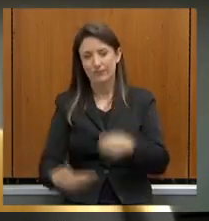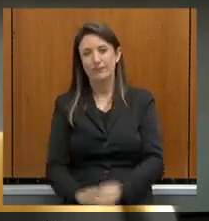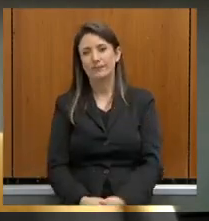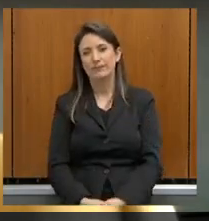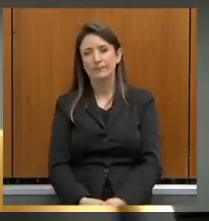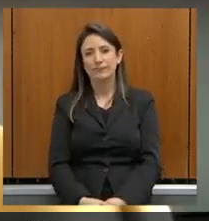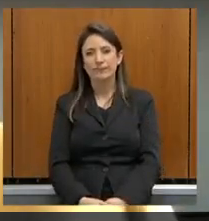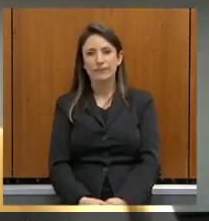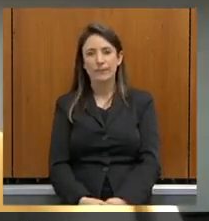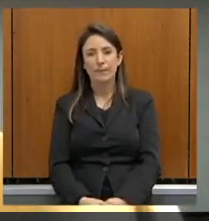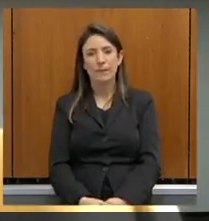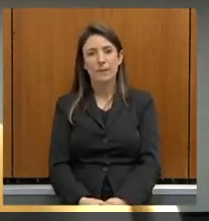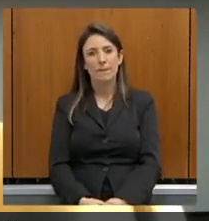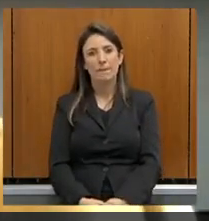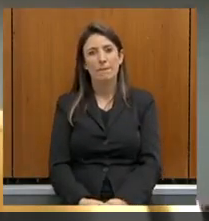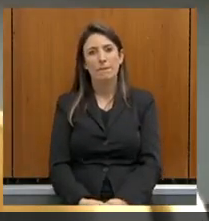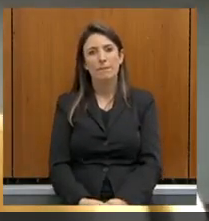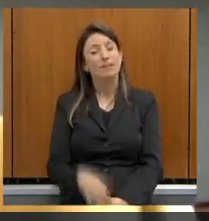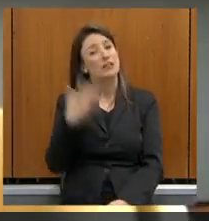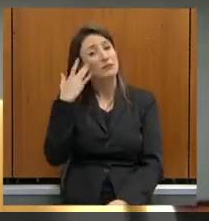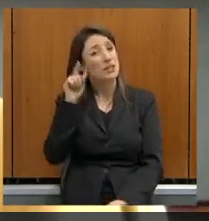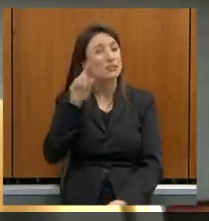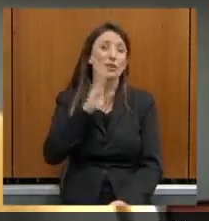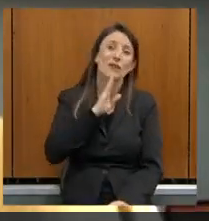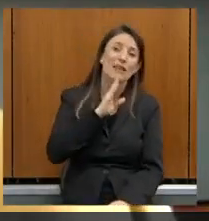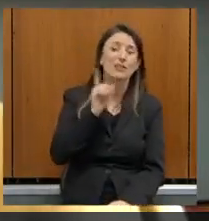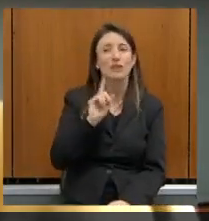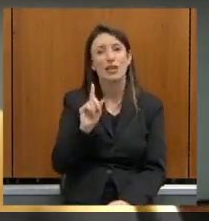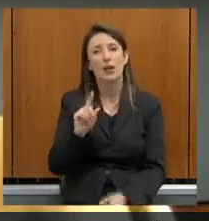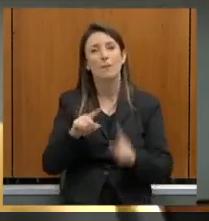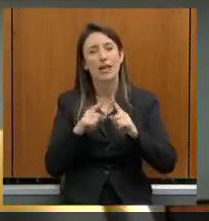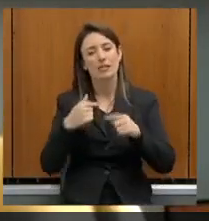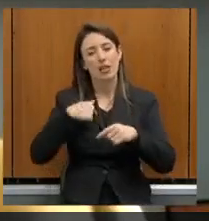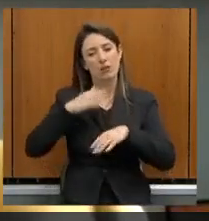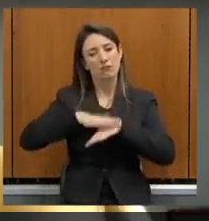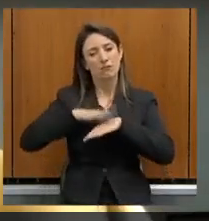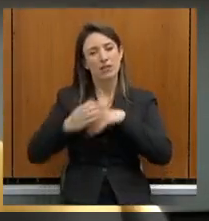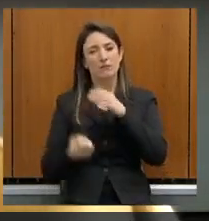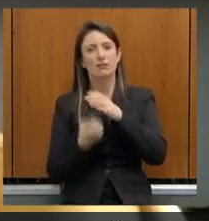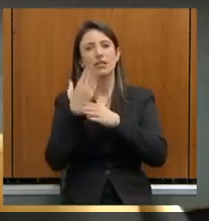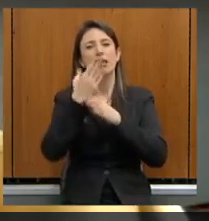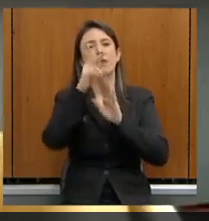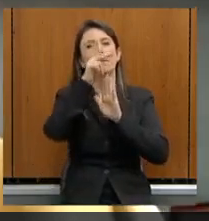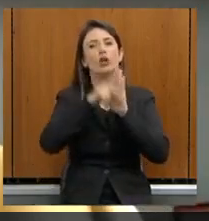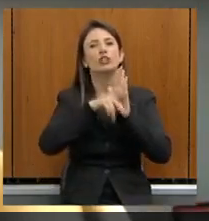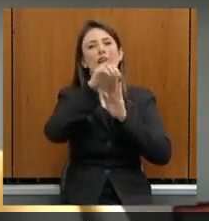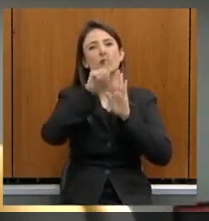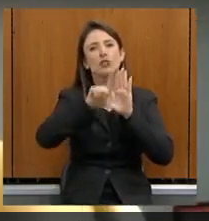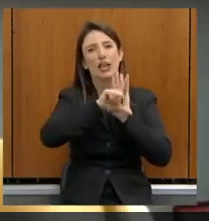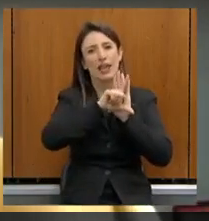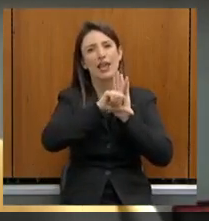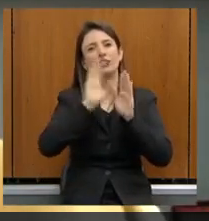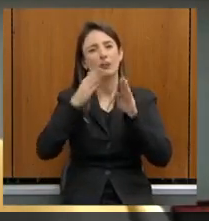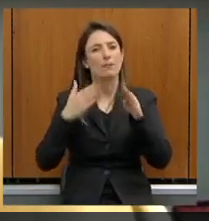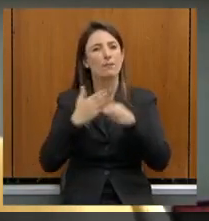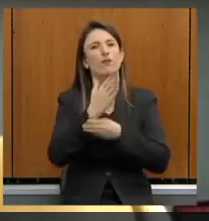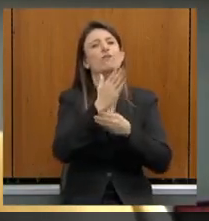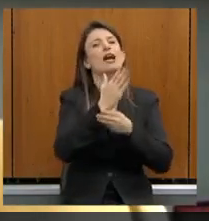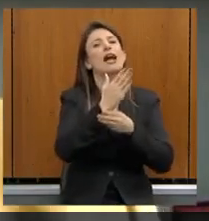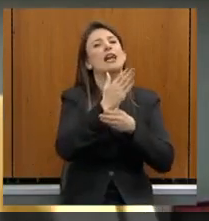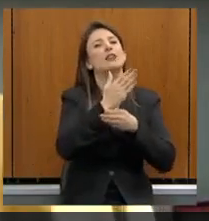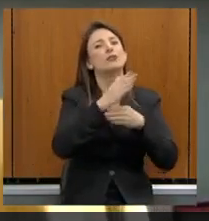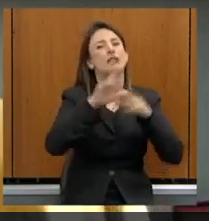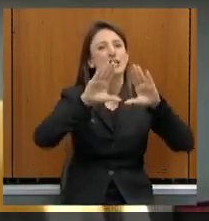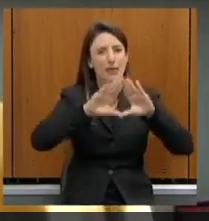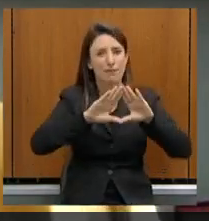não sei se é do seu conhecimento, é de minha autoria, o projeto de lei que foi aprovado pela Assembleia, o projeto de lei 23